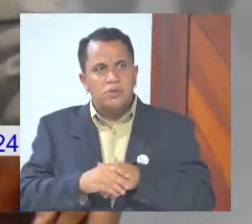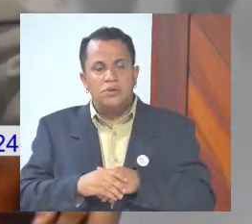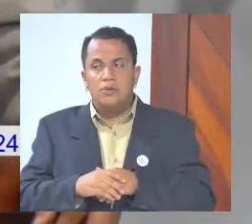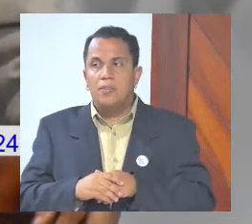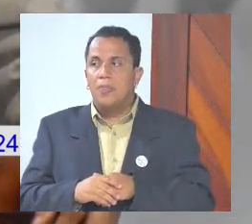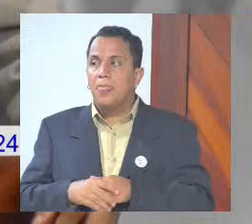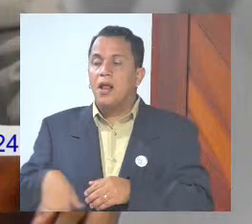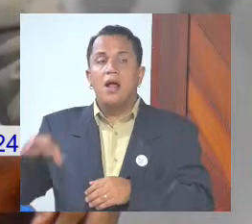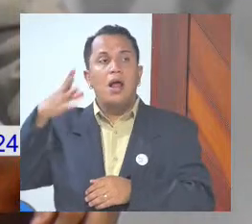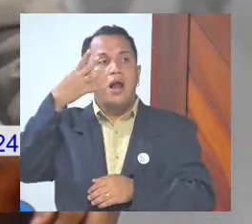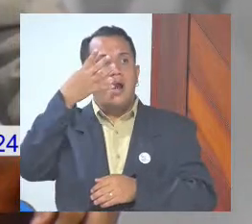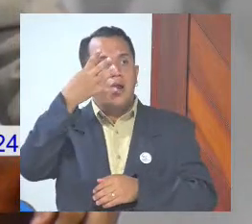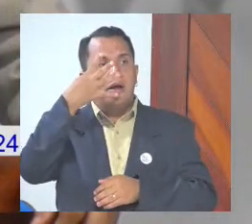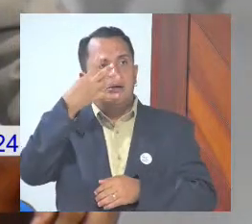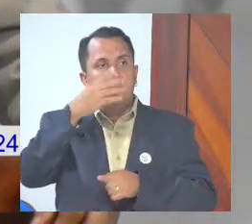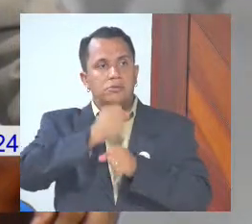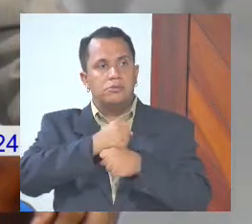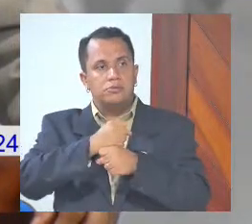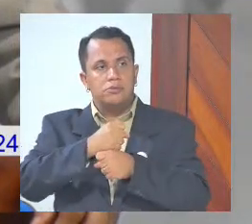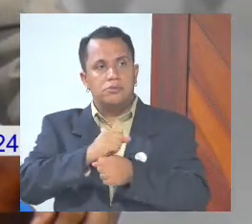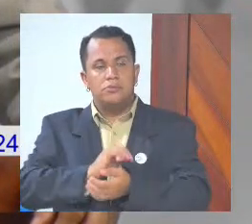Passou 4 meses.